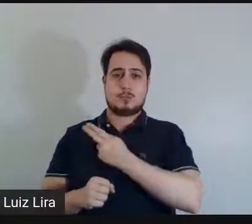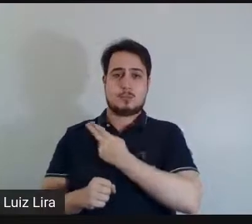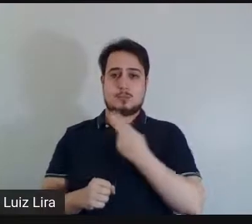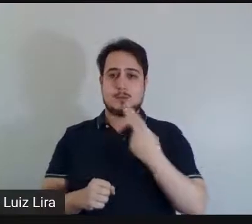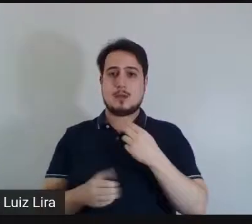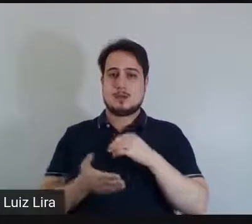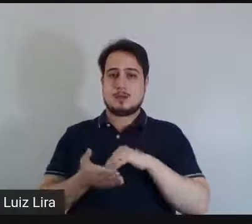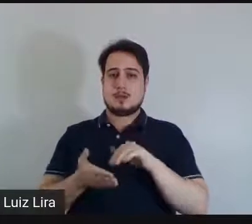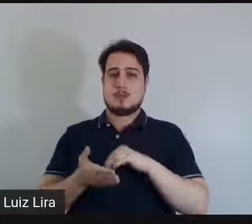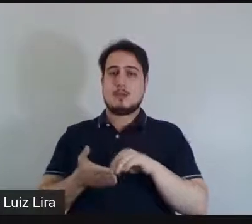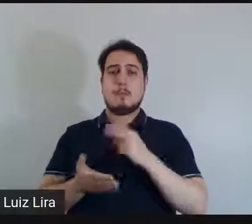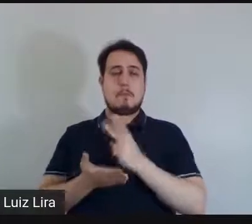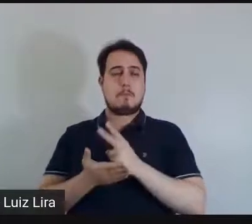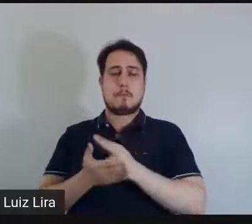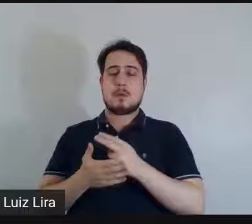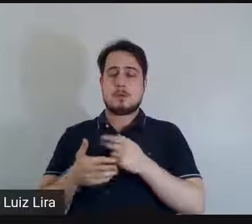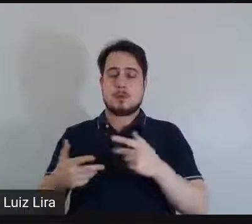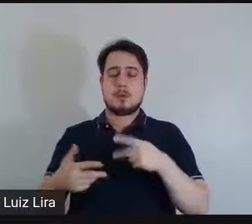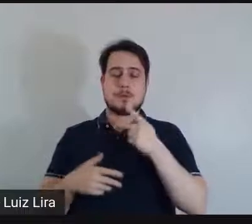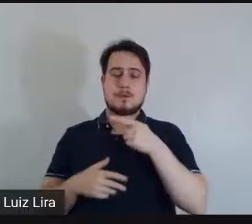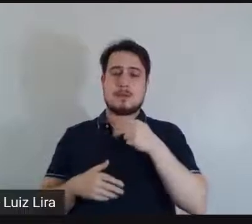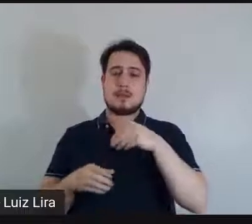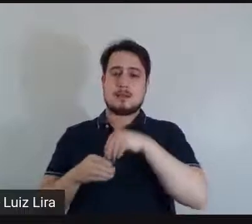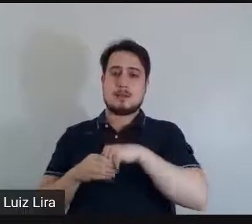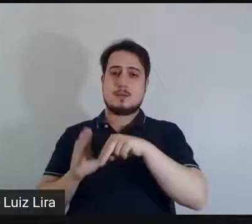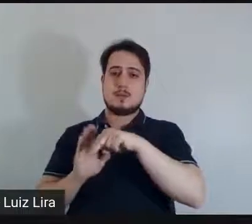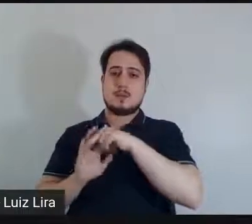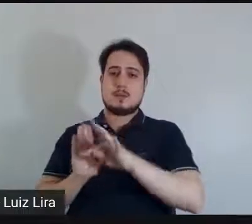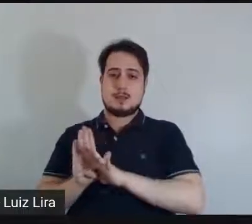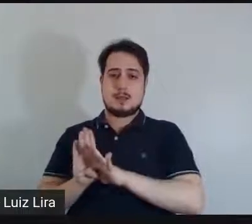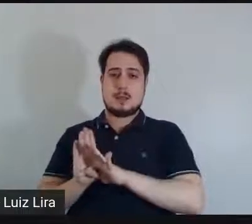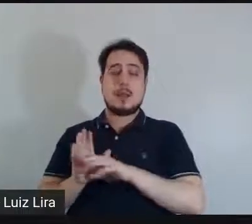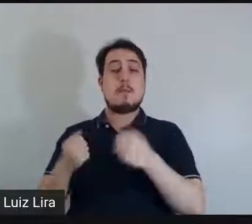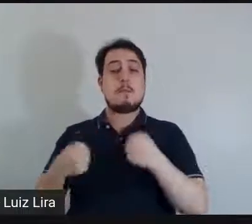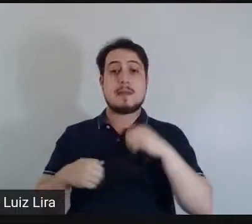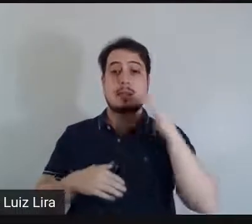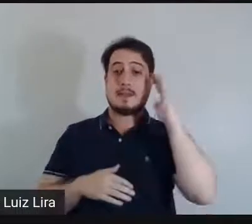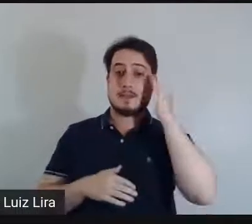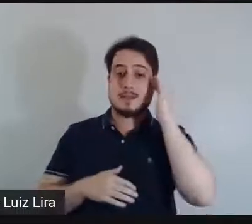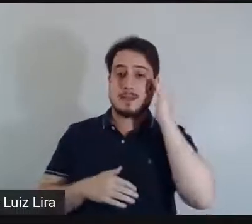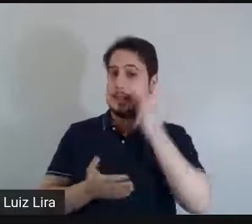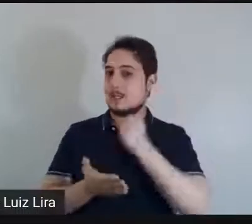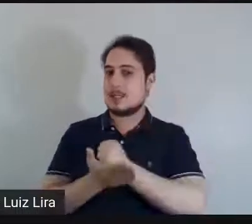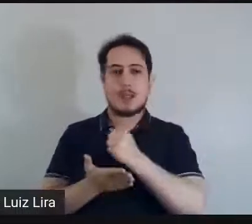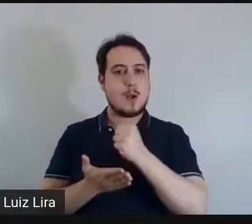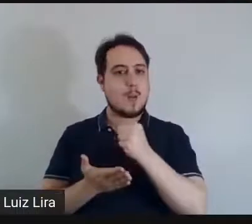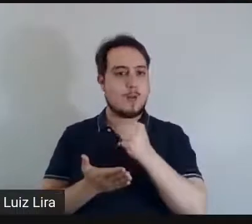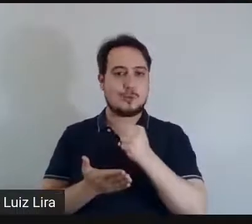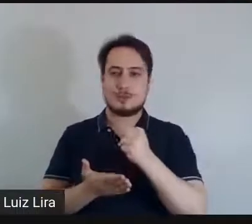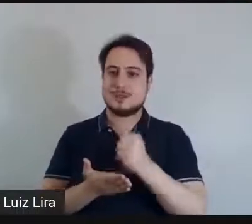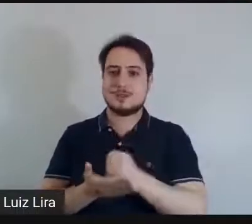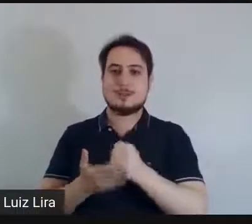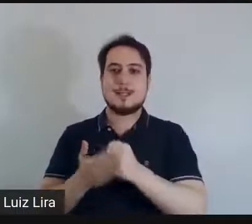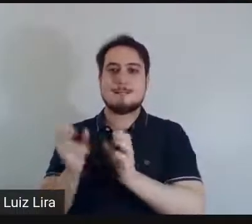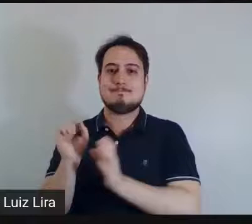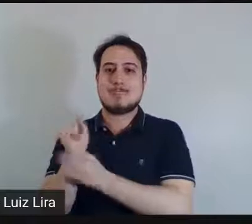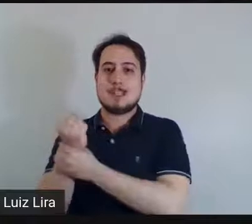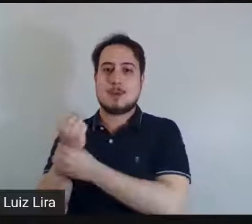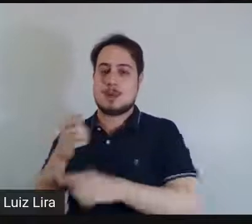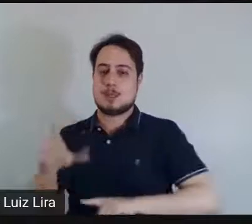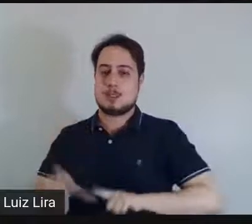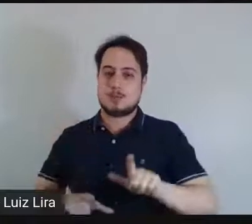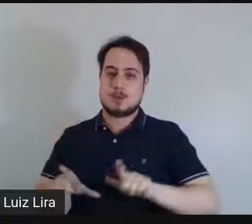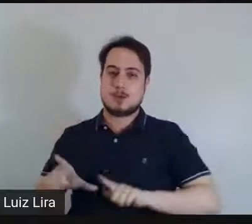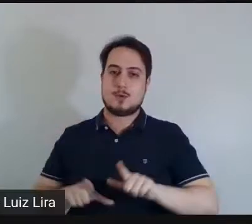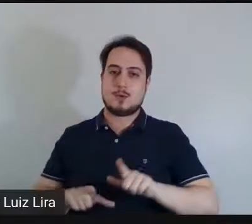eu falaria a mesma coisa numa nota técnica. Então, a gente tem que entender que não é o contrato administrativo que segura o trabalhador. Nós temos